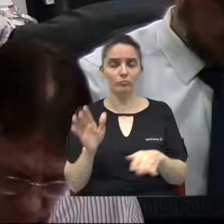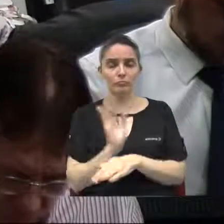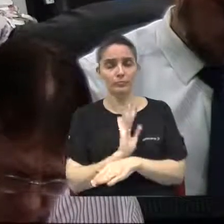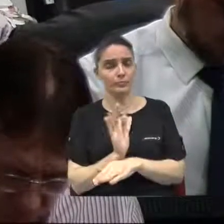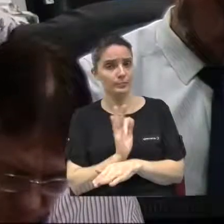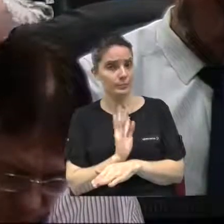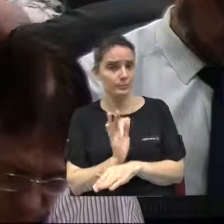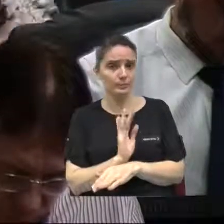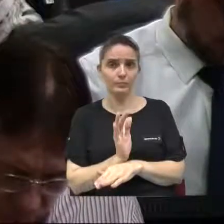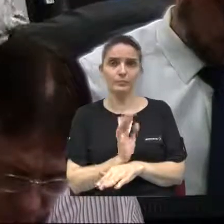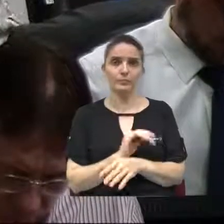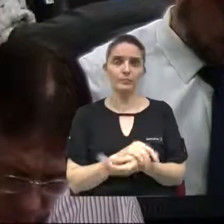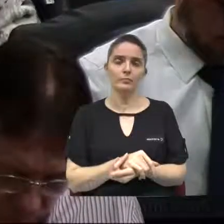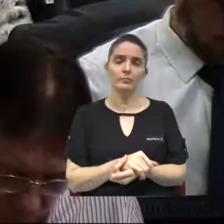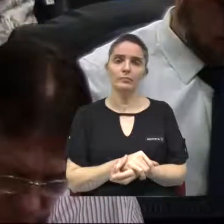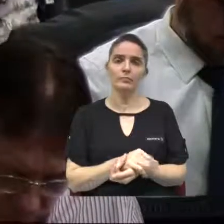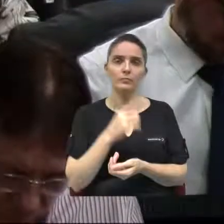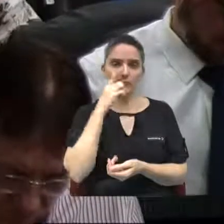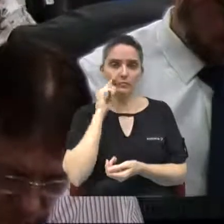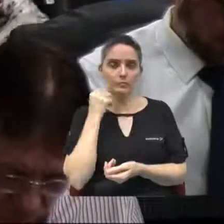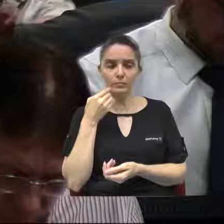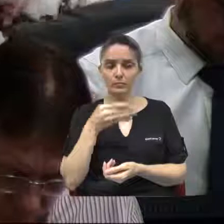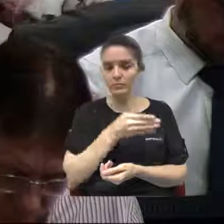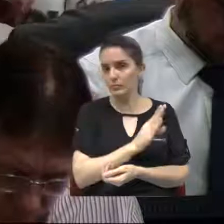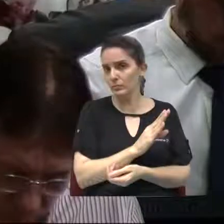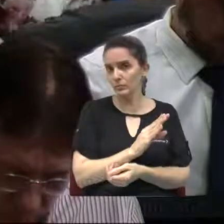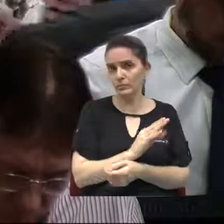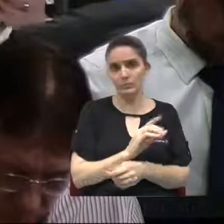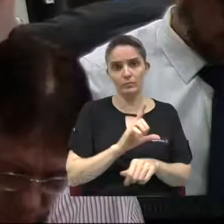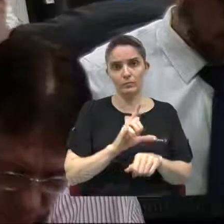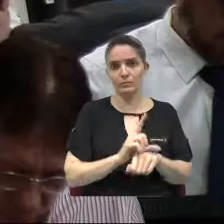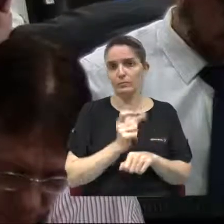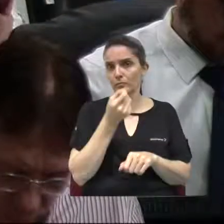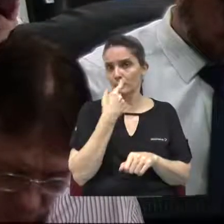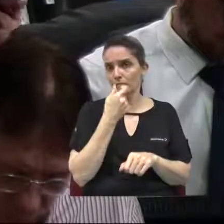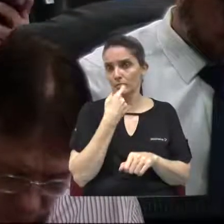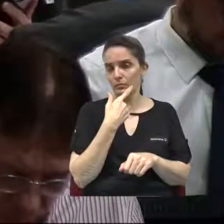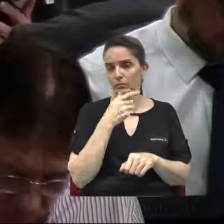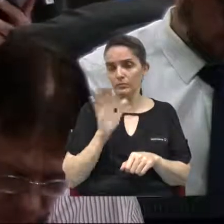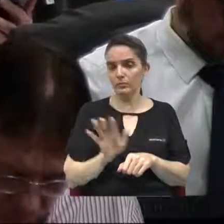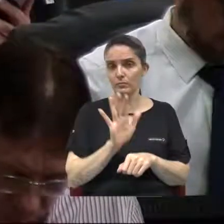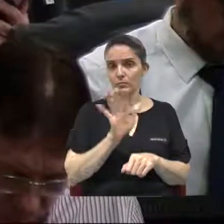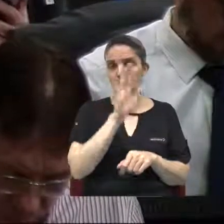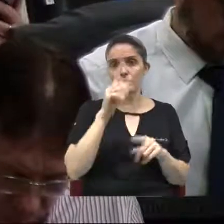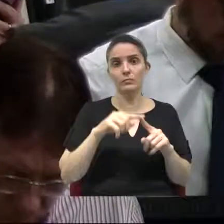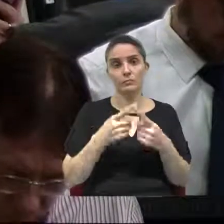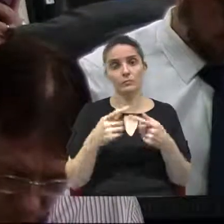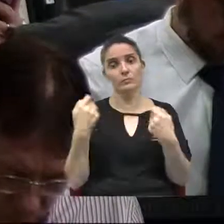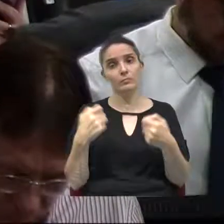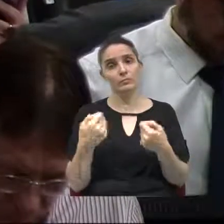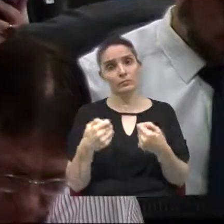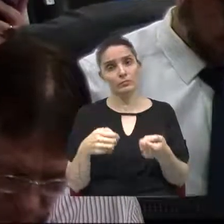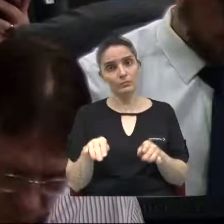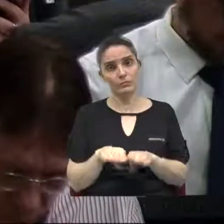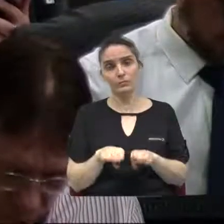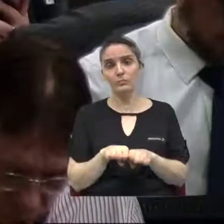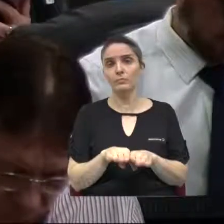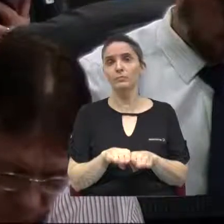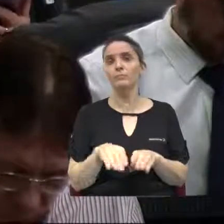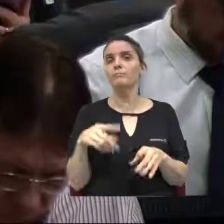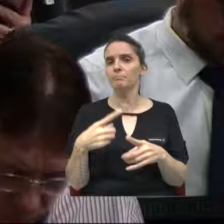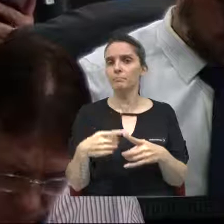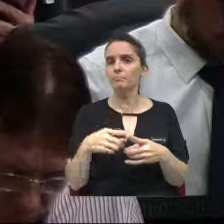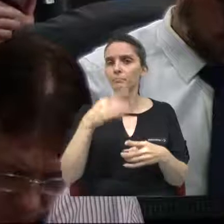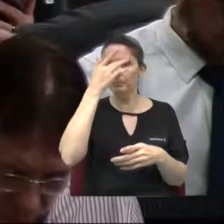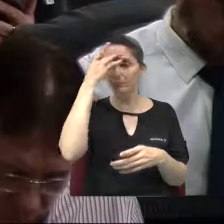ou até, eu não fui ainda lá na farmácia de alto custo que abriu, mas era para ter cumprido, porque lá as pessoas que